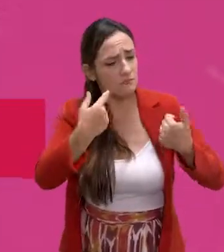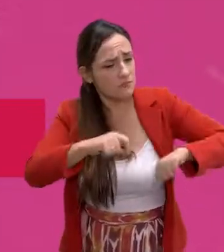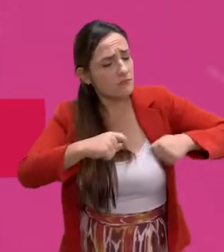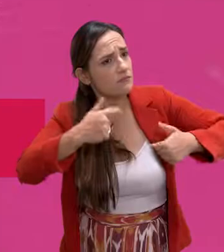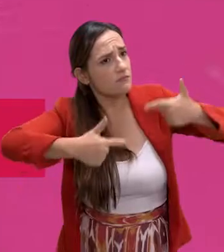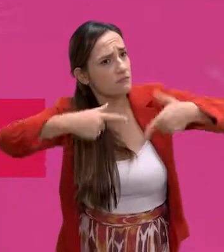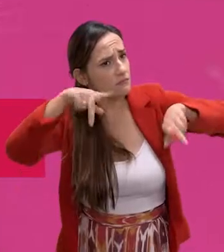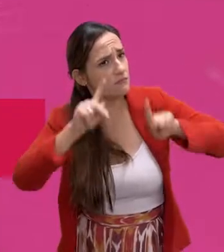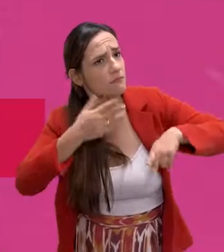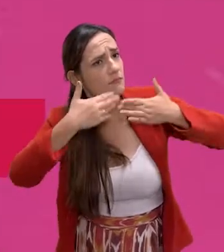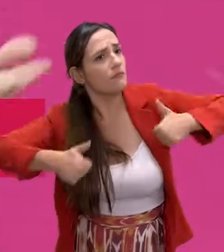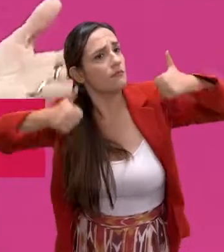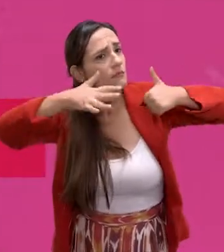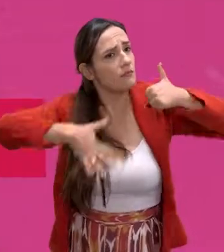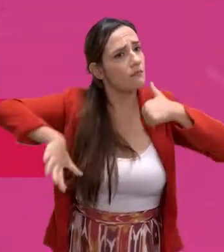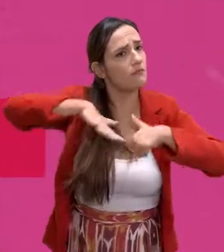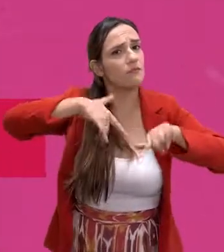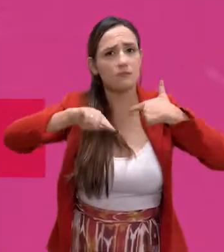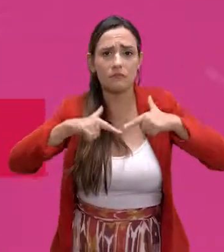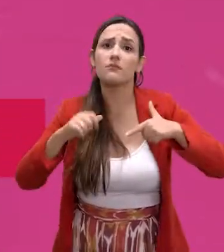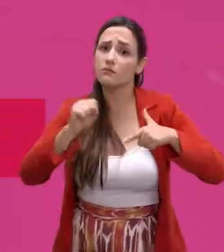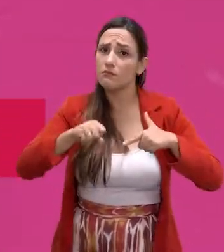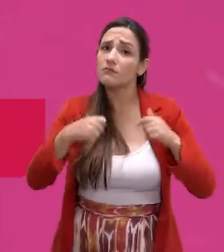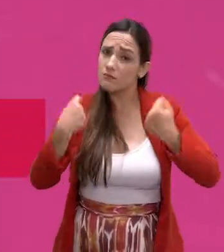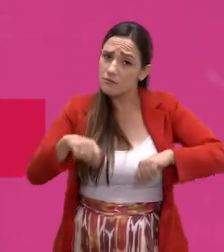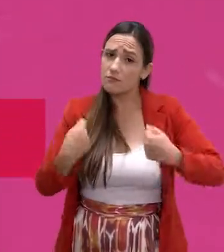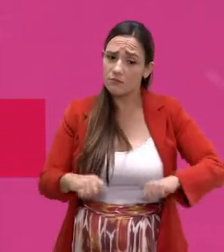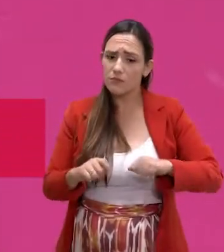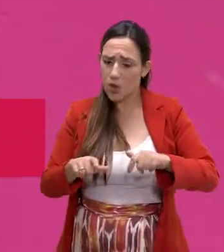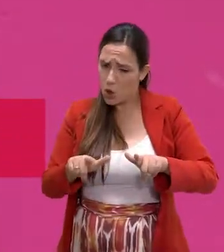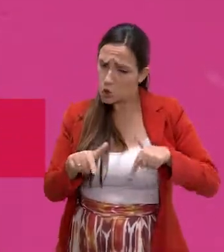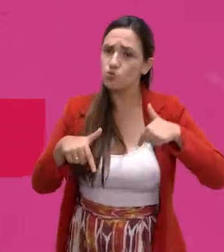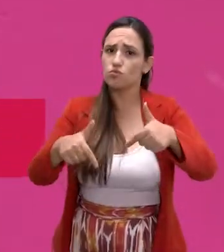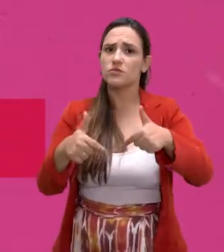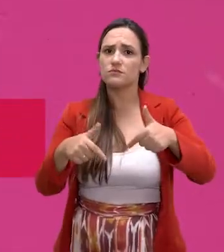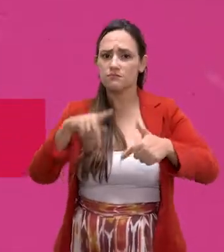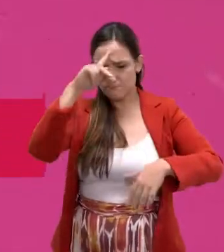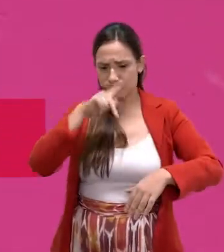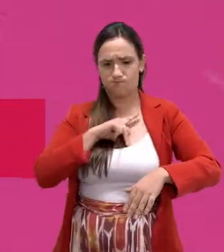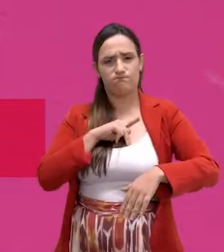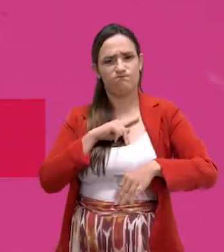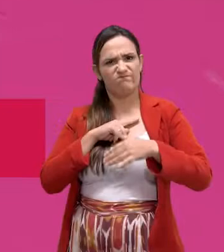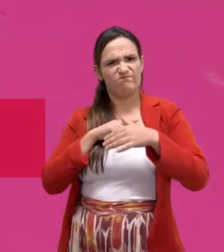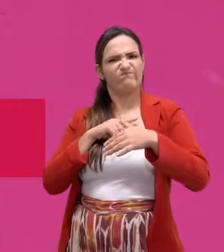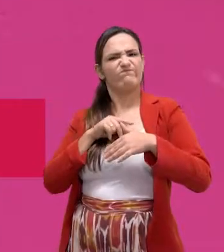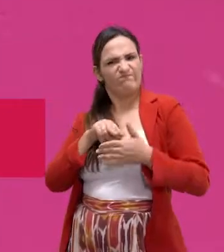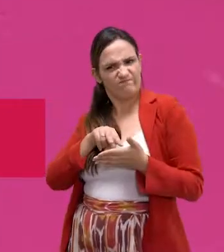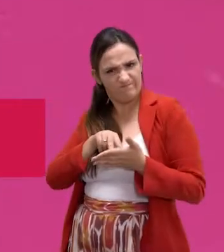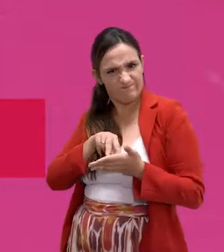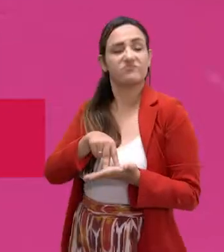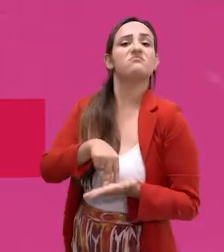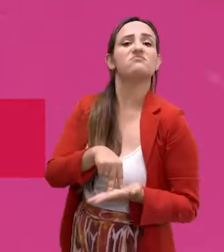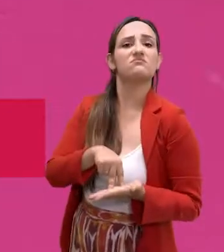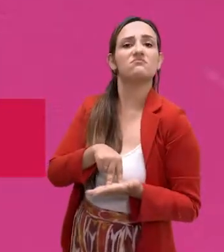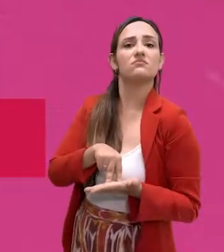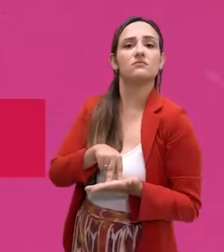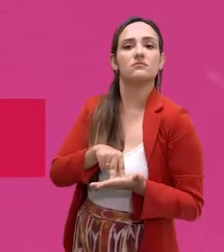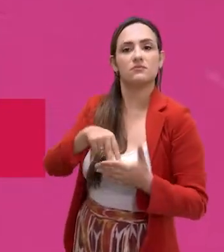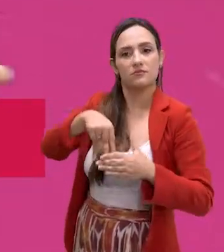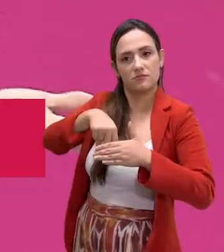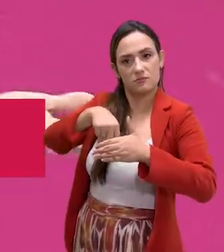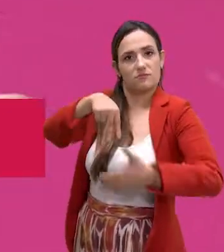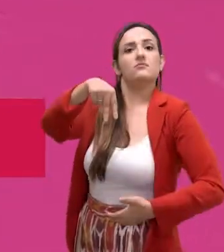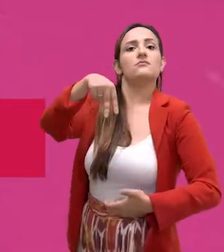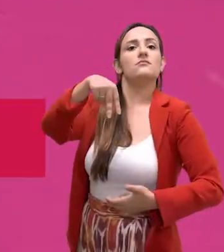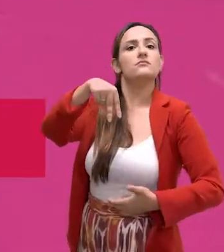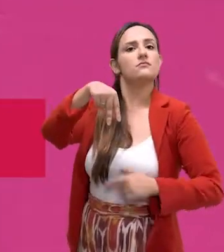para melhorar o ambiente de trabalho. É importante que elas também sejam protagonistas nesse sentido. Eu acho que a gente está um pouquinho aqui para encorajar